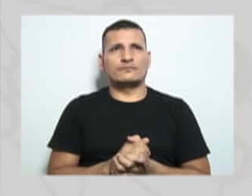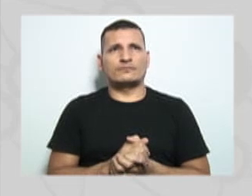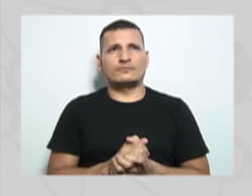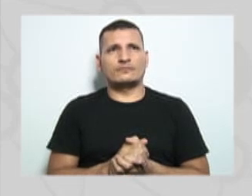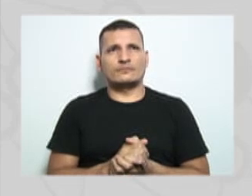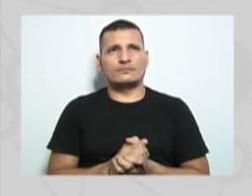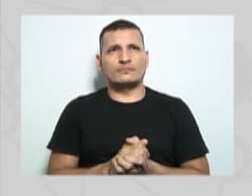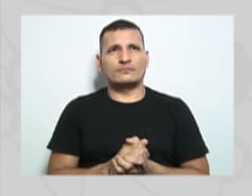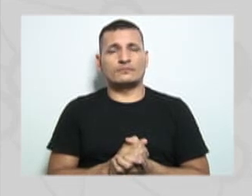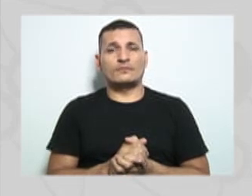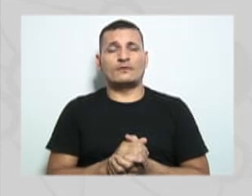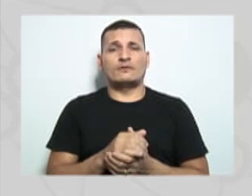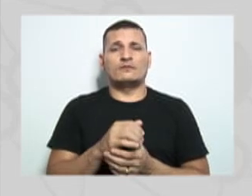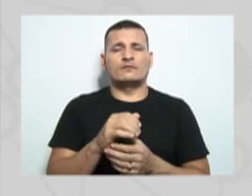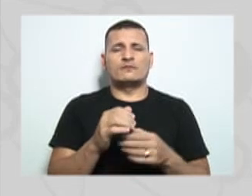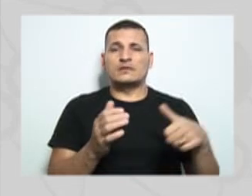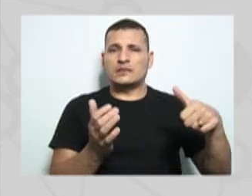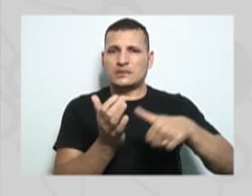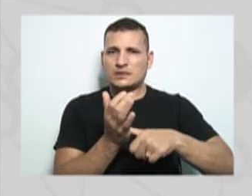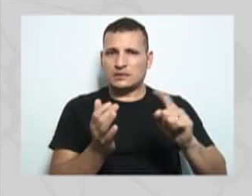atos não cooperativos,